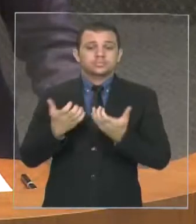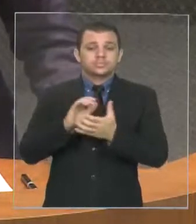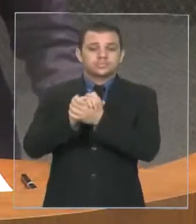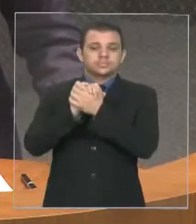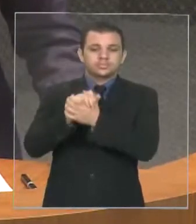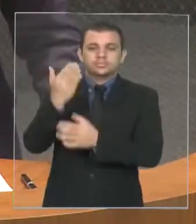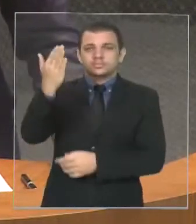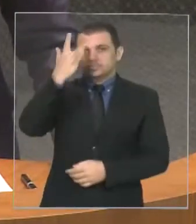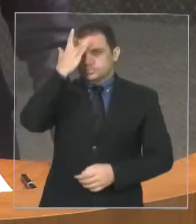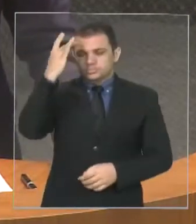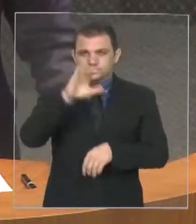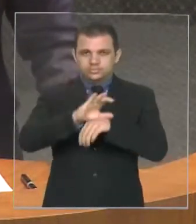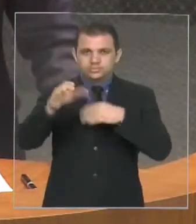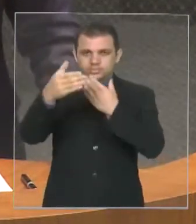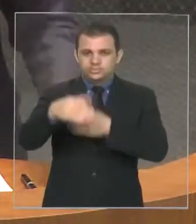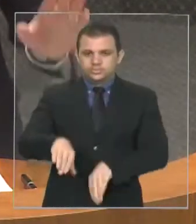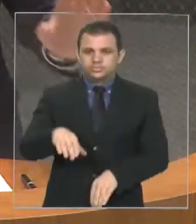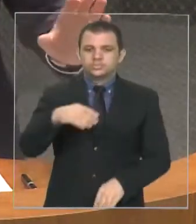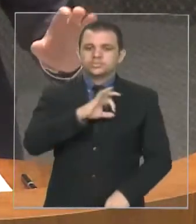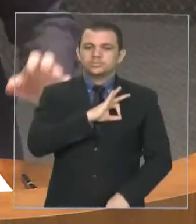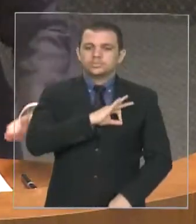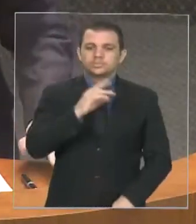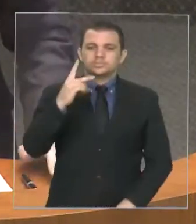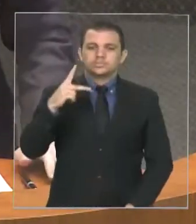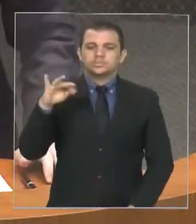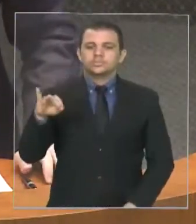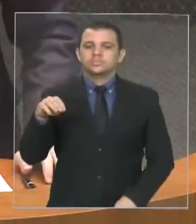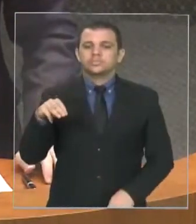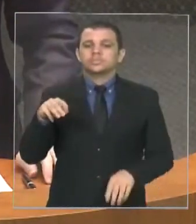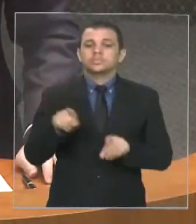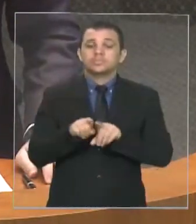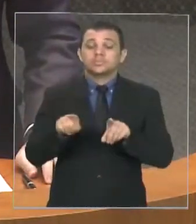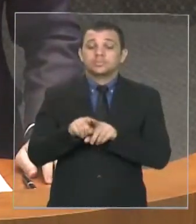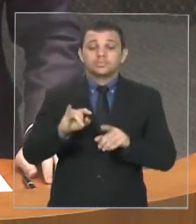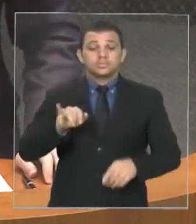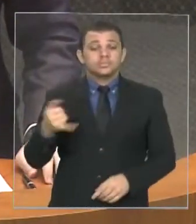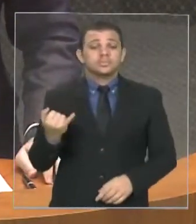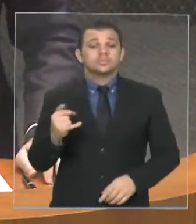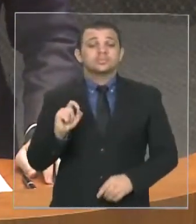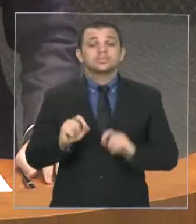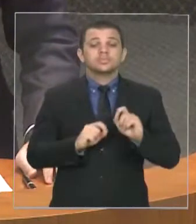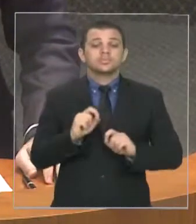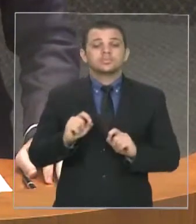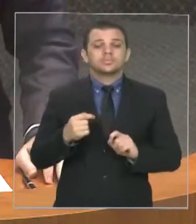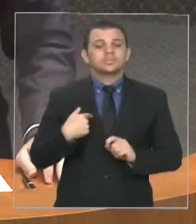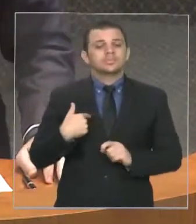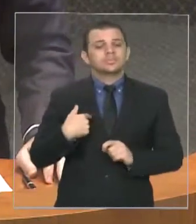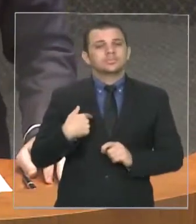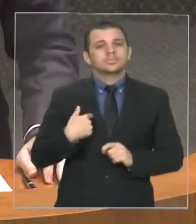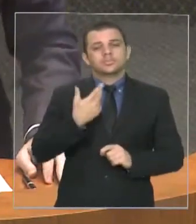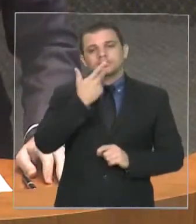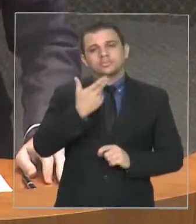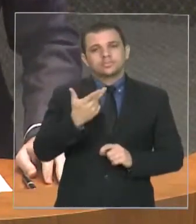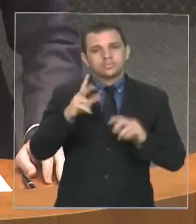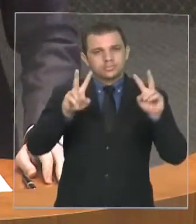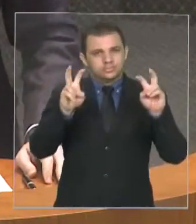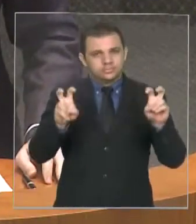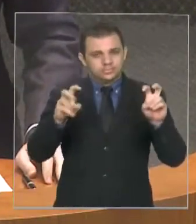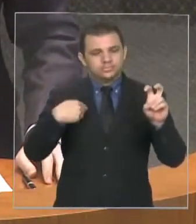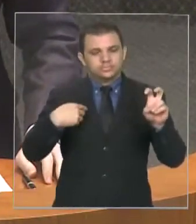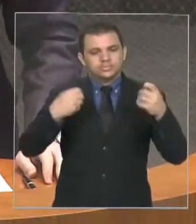Militar e aproveitar o ensejo, rapidamente, para fazer uma observação que eu já tinha feito a